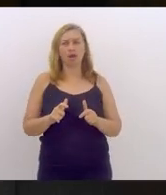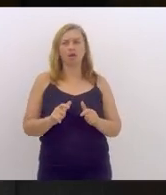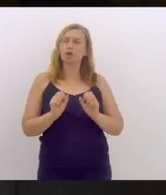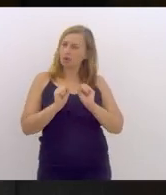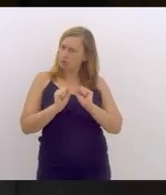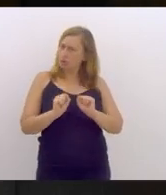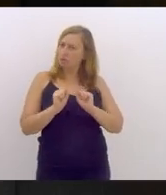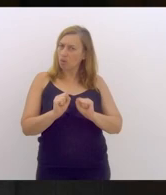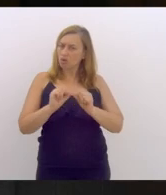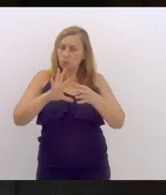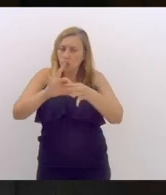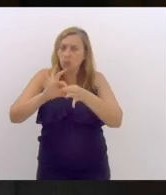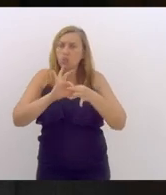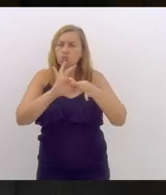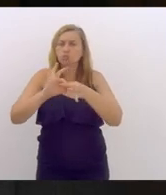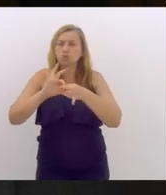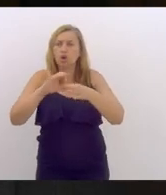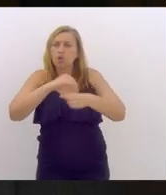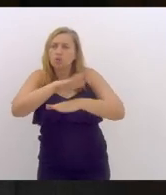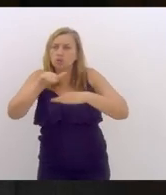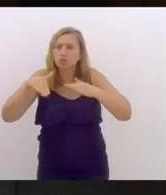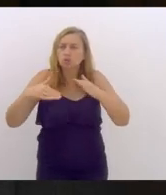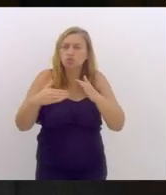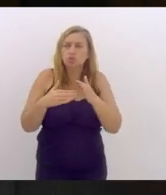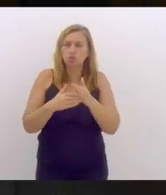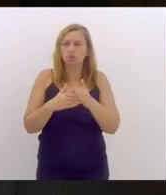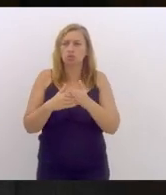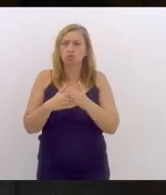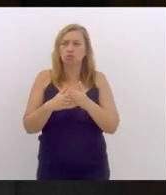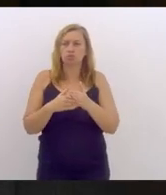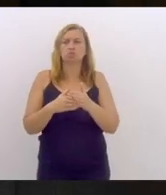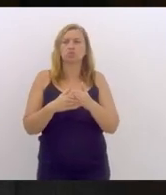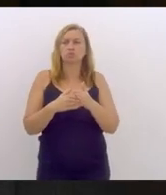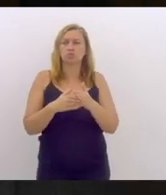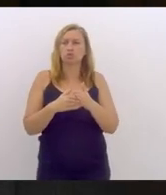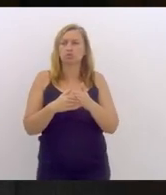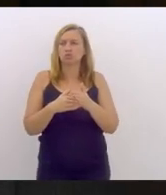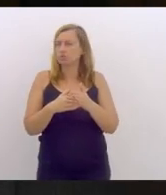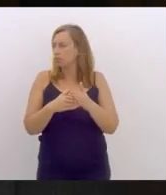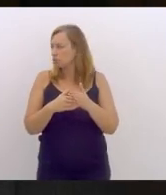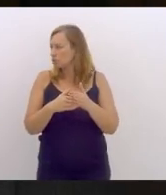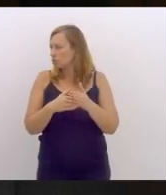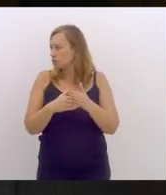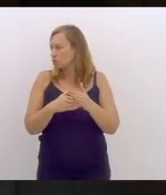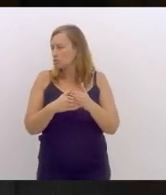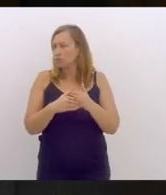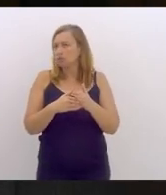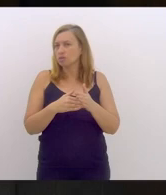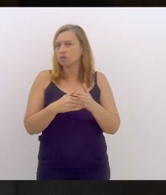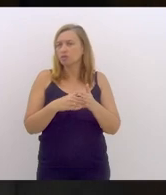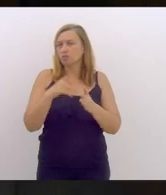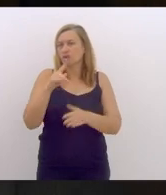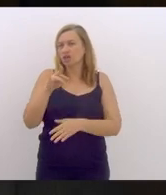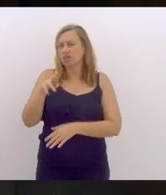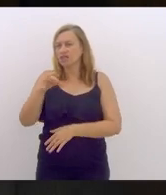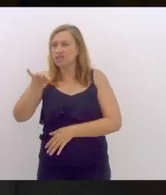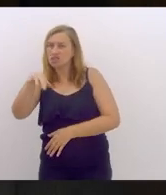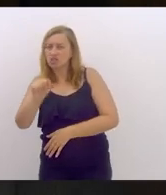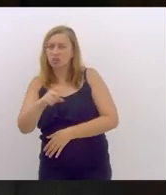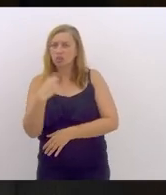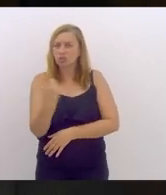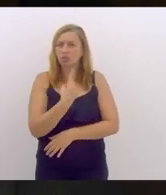possa unir todas as forças progressistas do nosso país